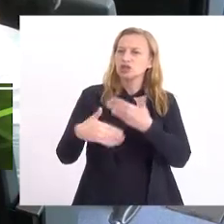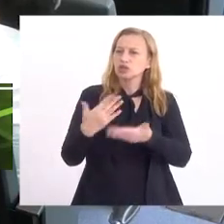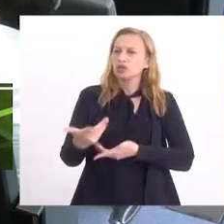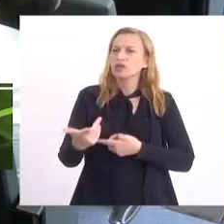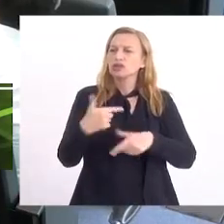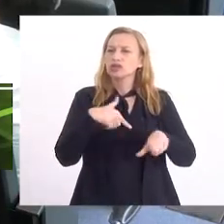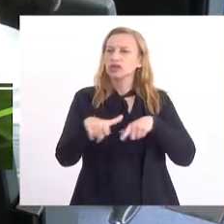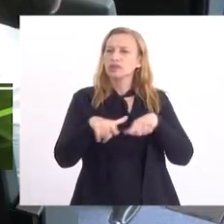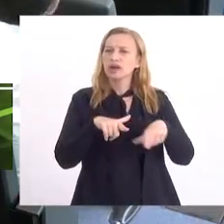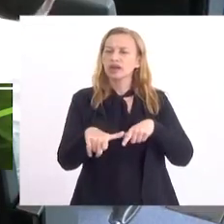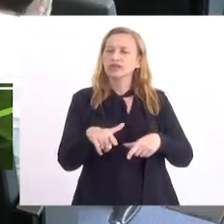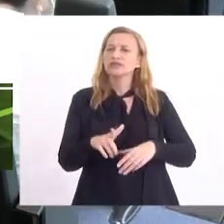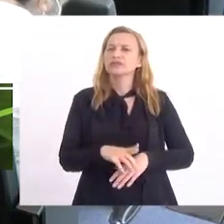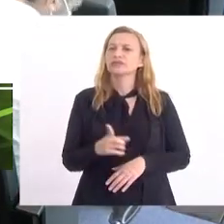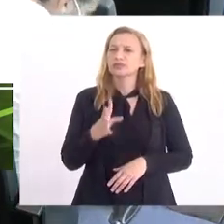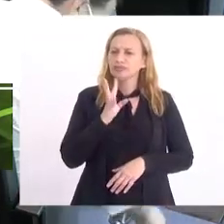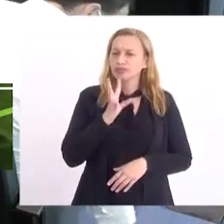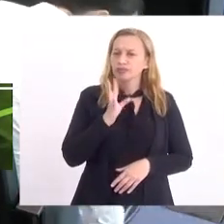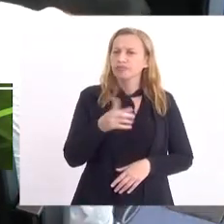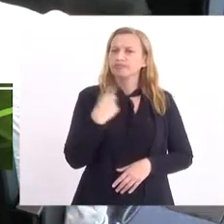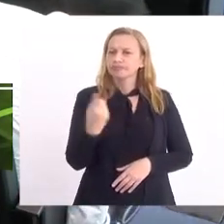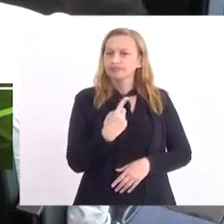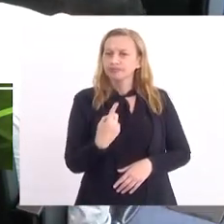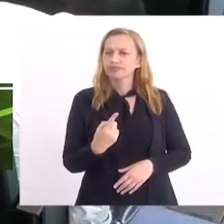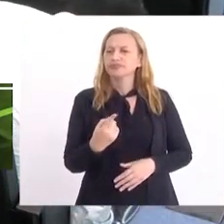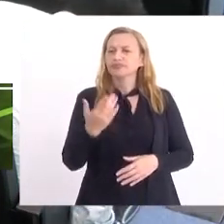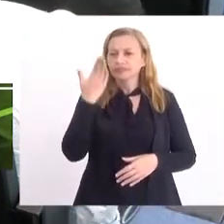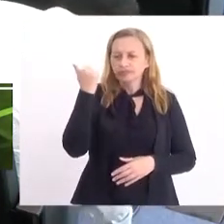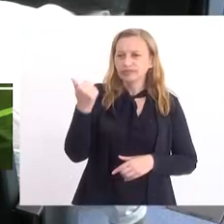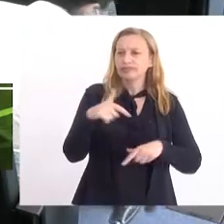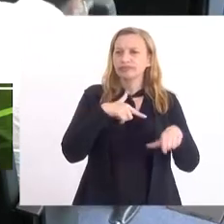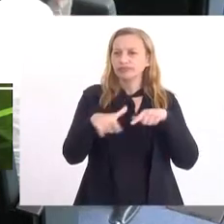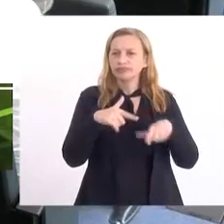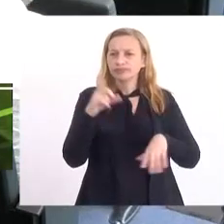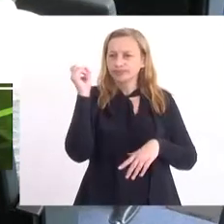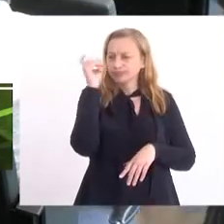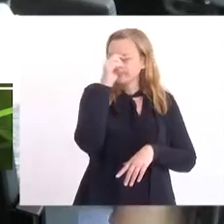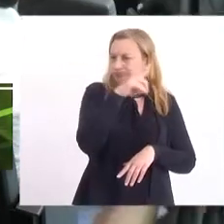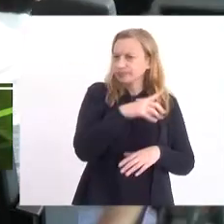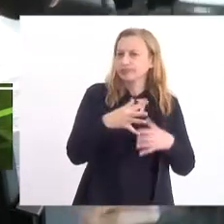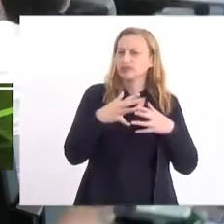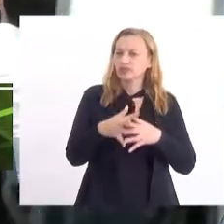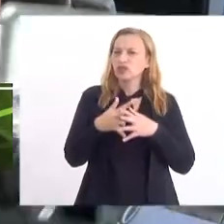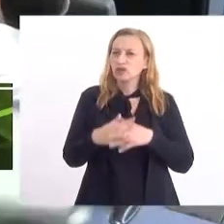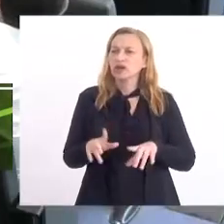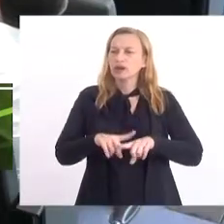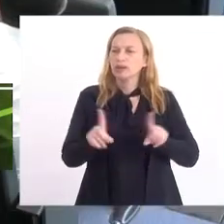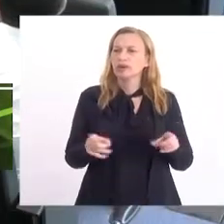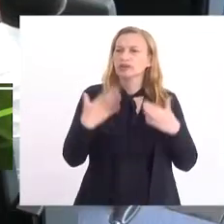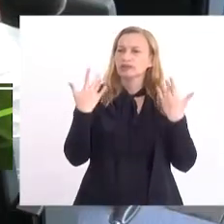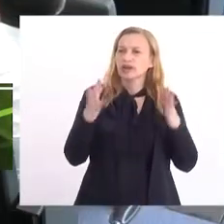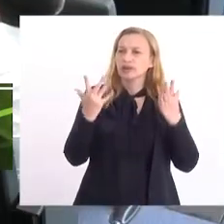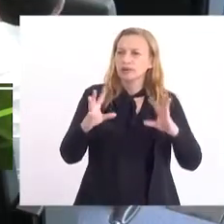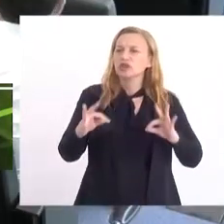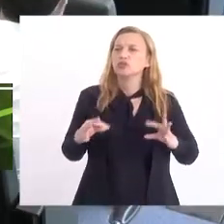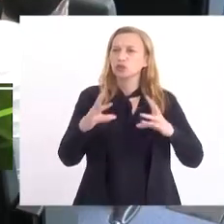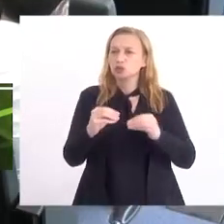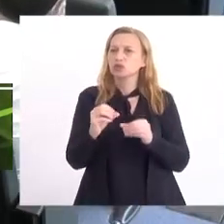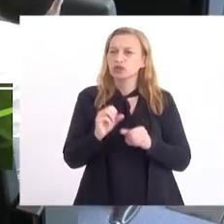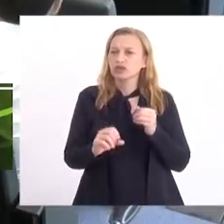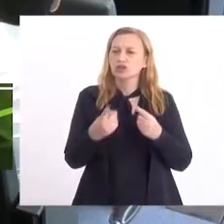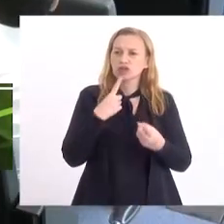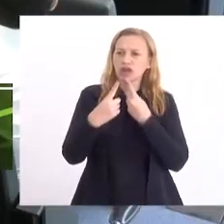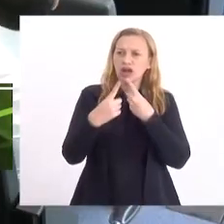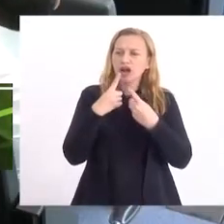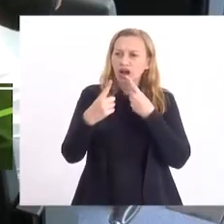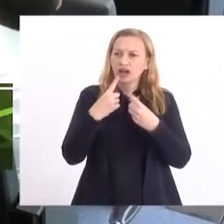bastante conhecida de todos nós. Sei que a missão é difícil, complicada, mas parabéns pelo que tem feito, o diálogo que tem